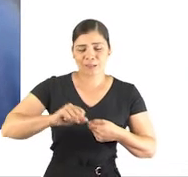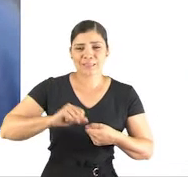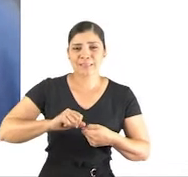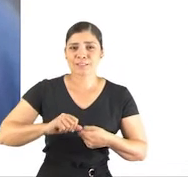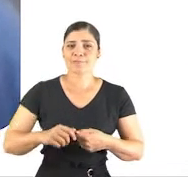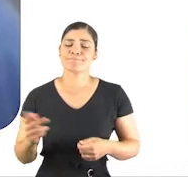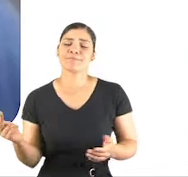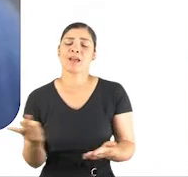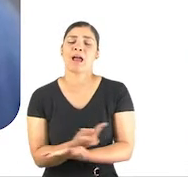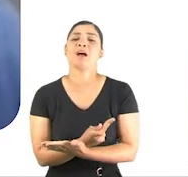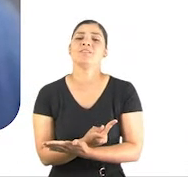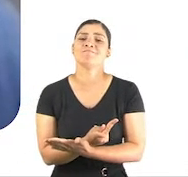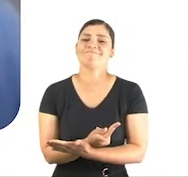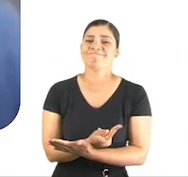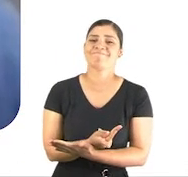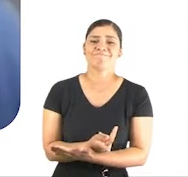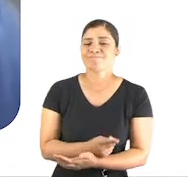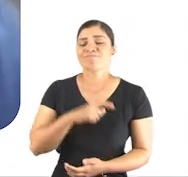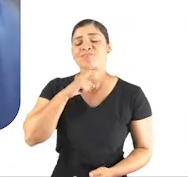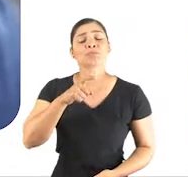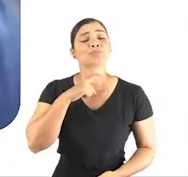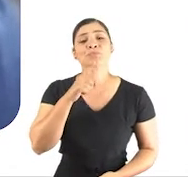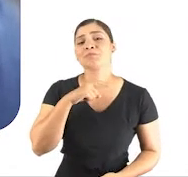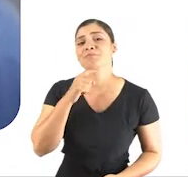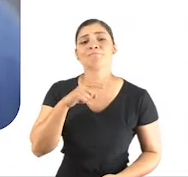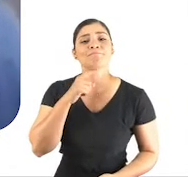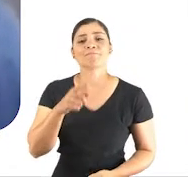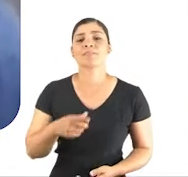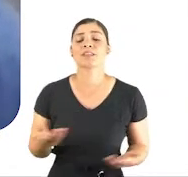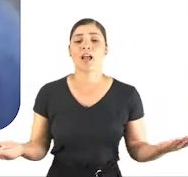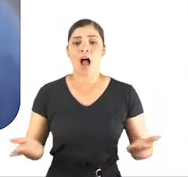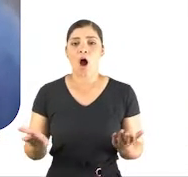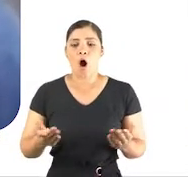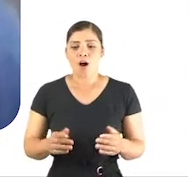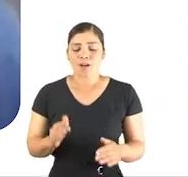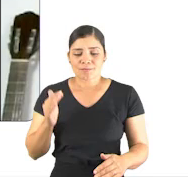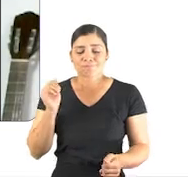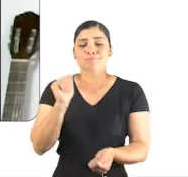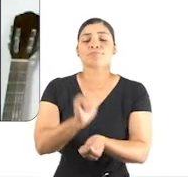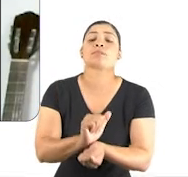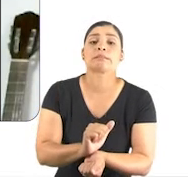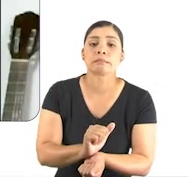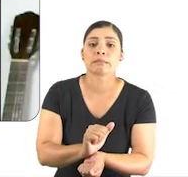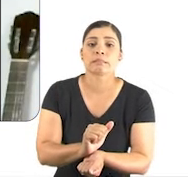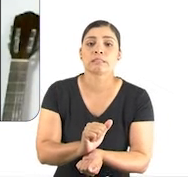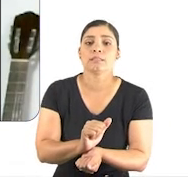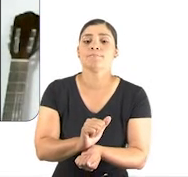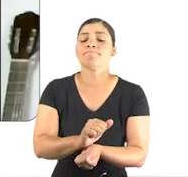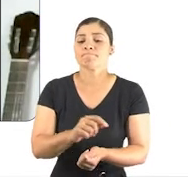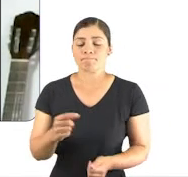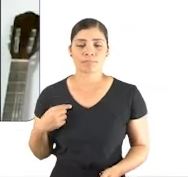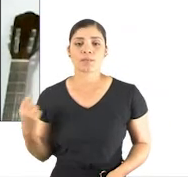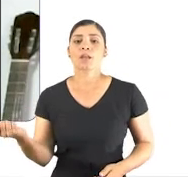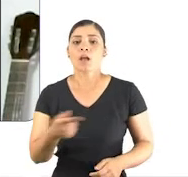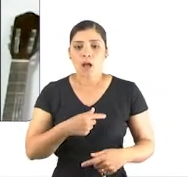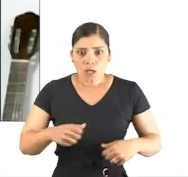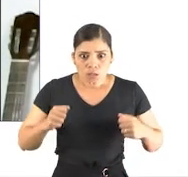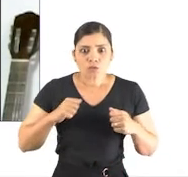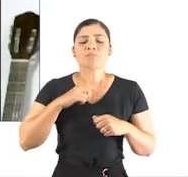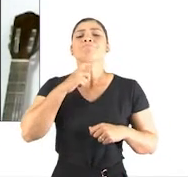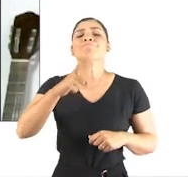operacional, não estava surtindo mais resultado. Chegou num patamar e aquilo estabilizou e a gente não conseguia